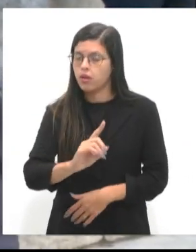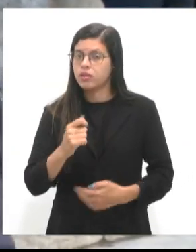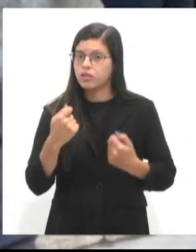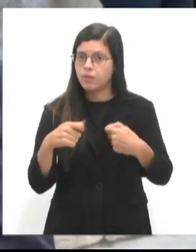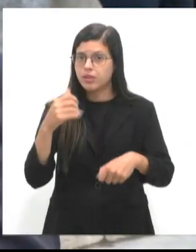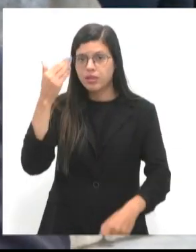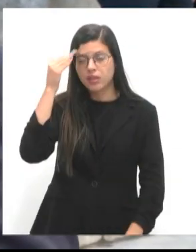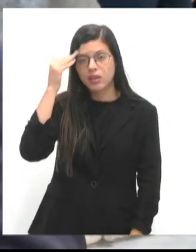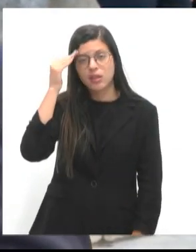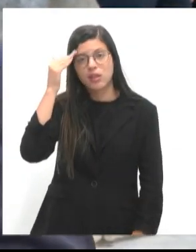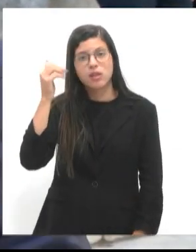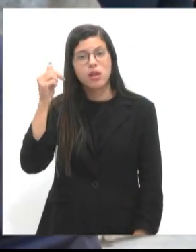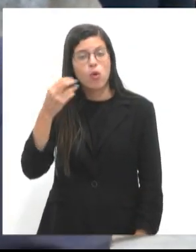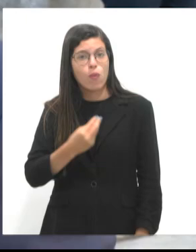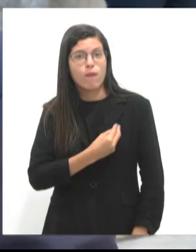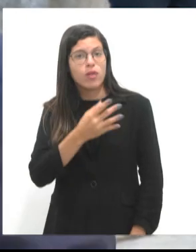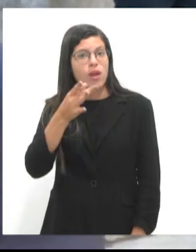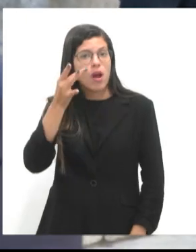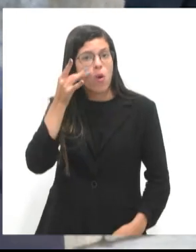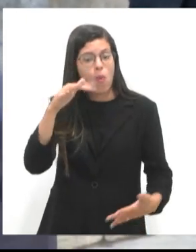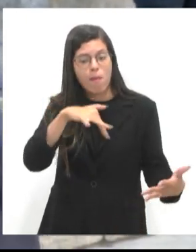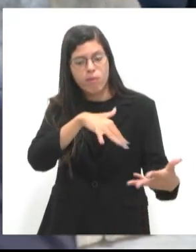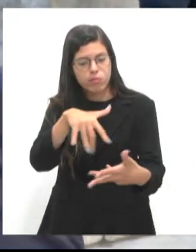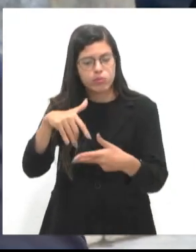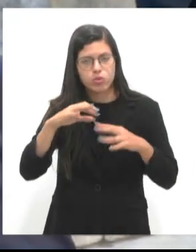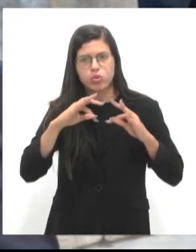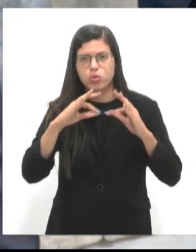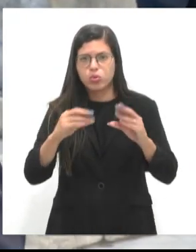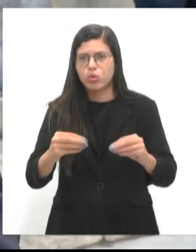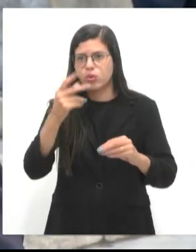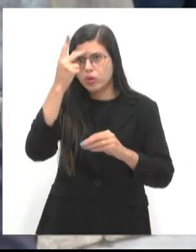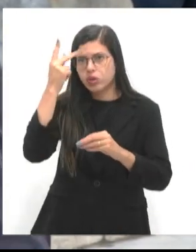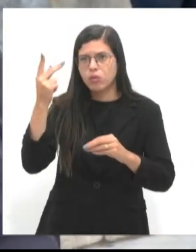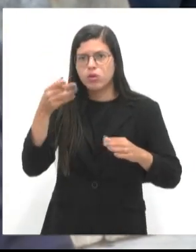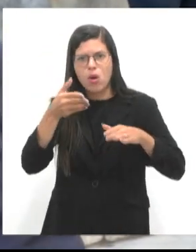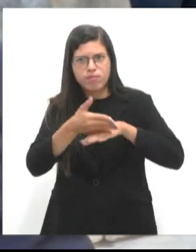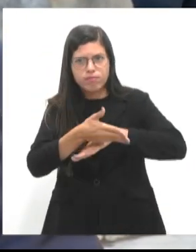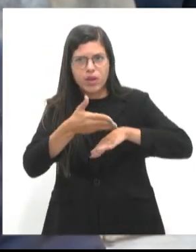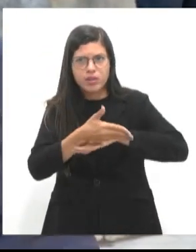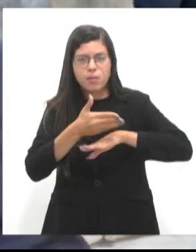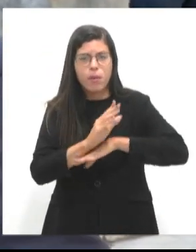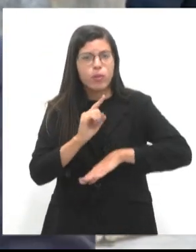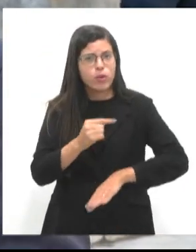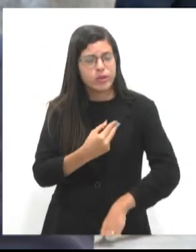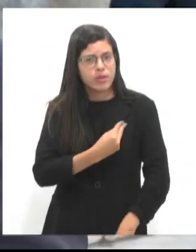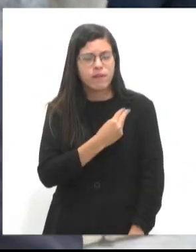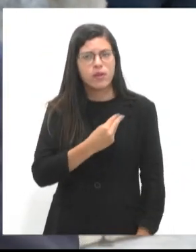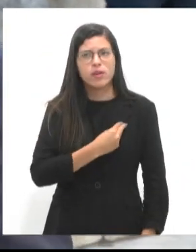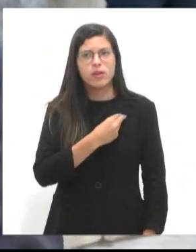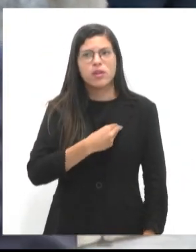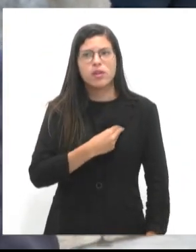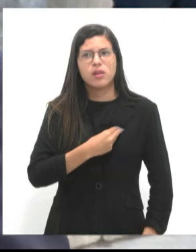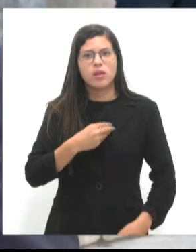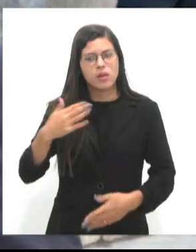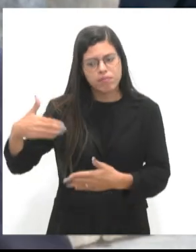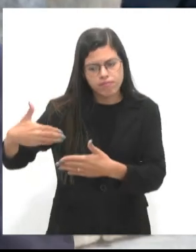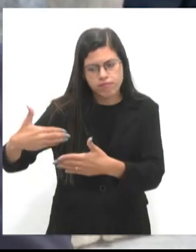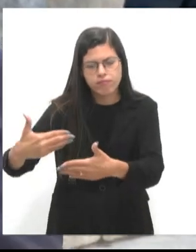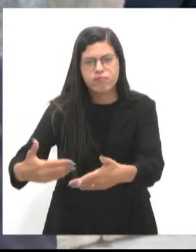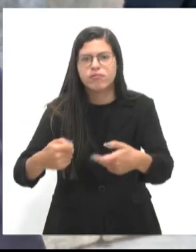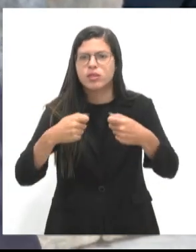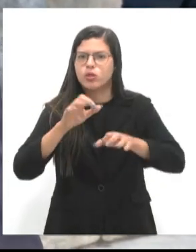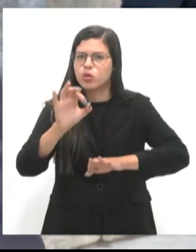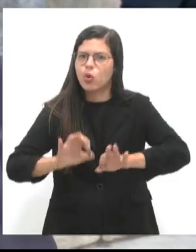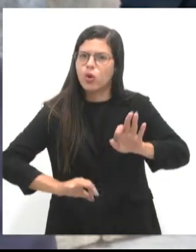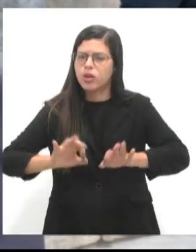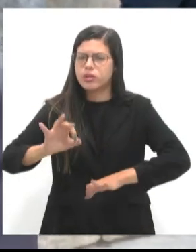estou vivendo na realidade, o mundo é de todos e as pessoas estão presentes na nossa vida, e cada vez mais a gente precisa, de fato, se preparar